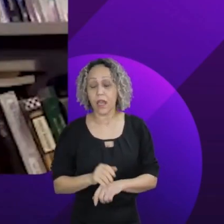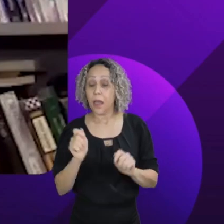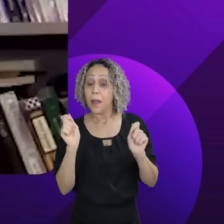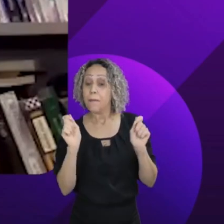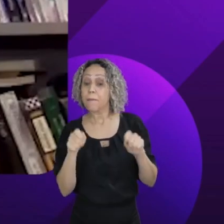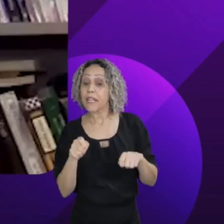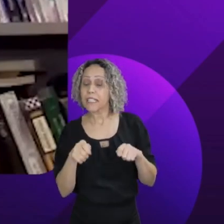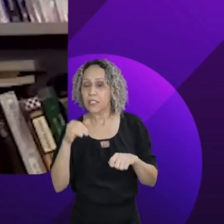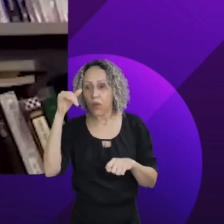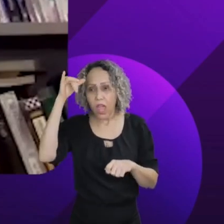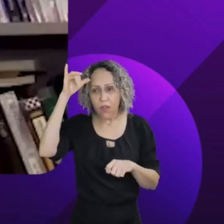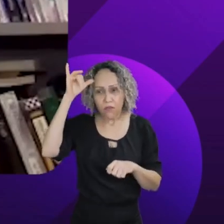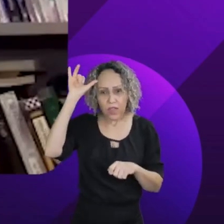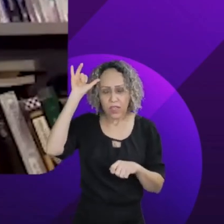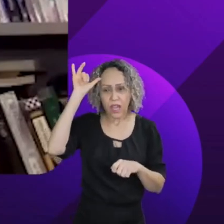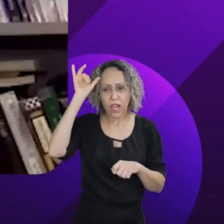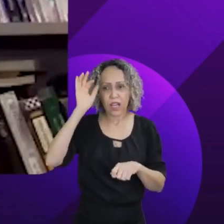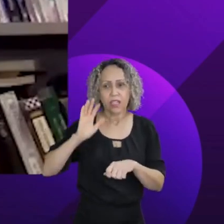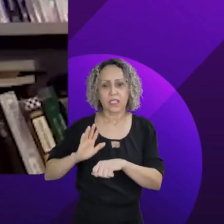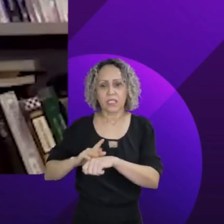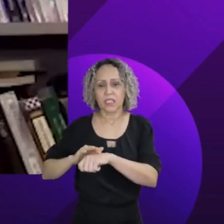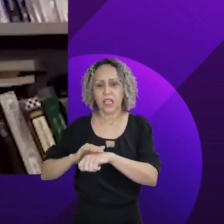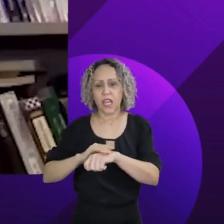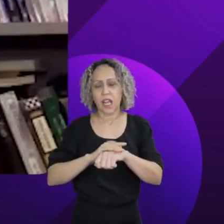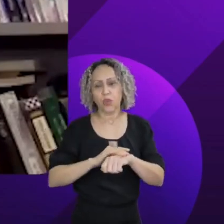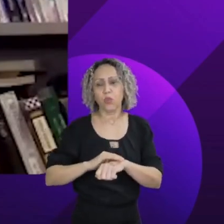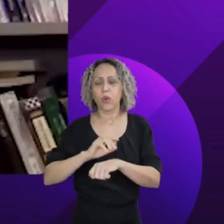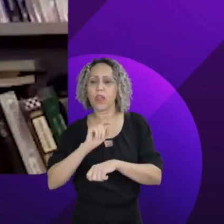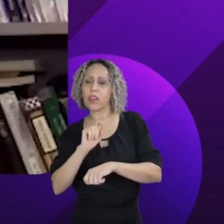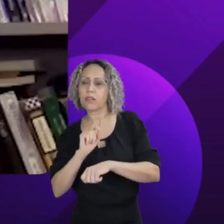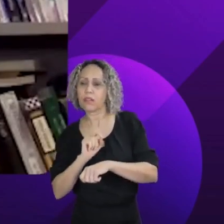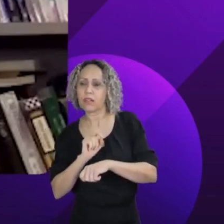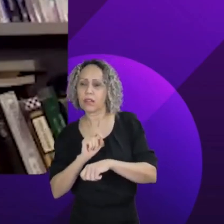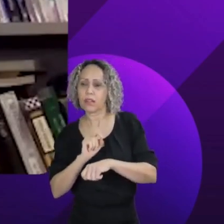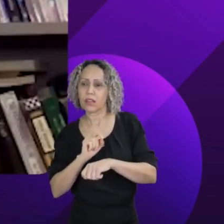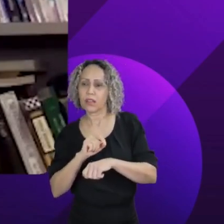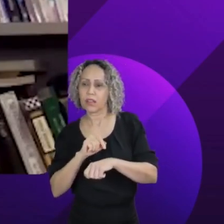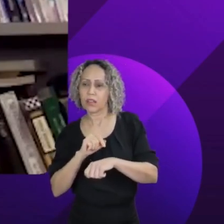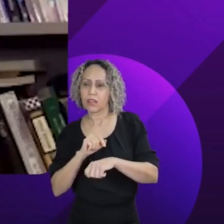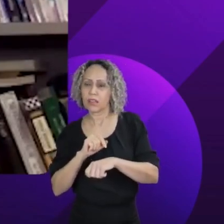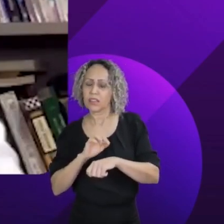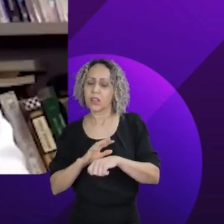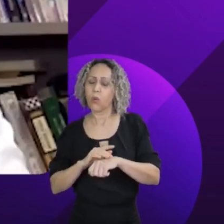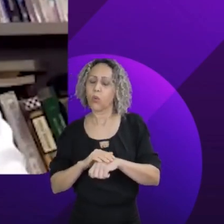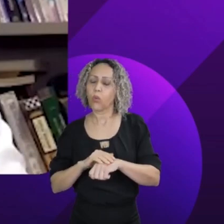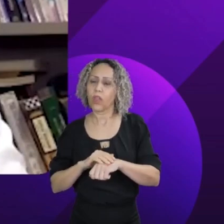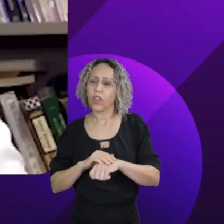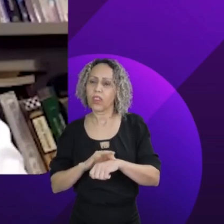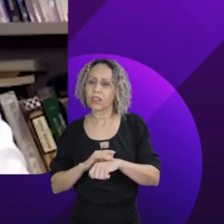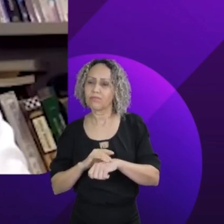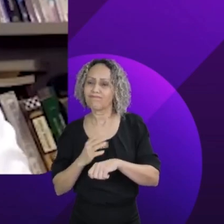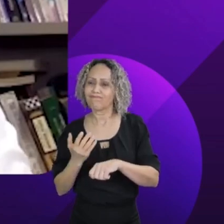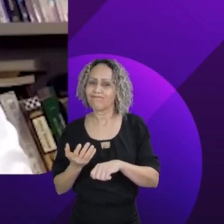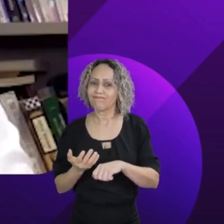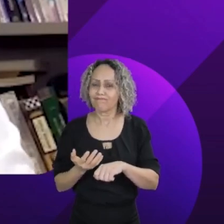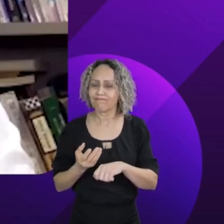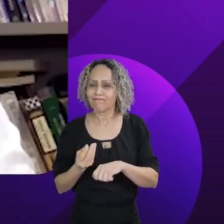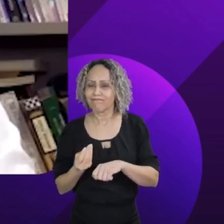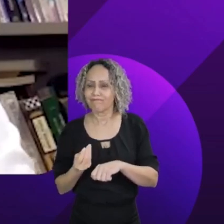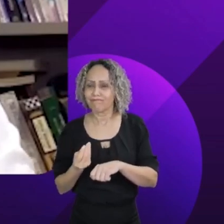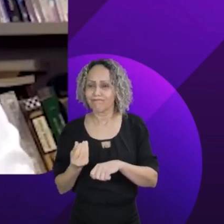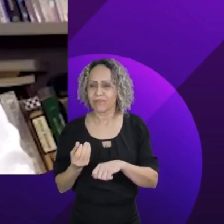prevenção daquelas doenças que são doenças que levam